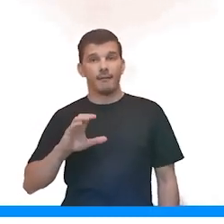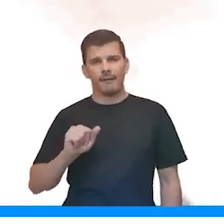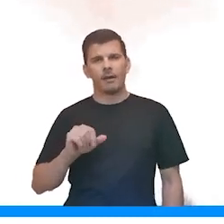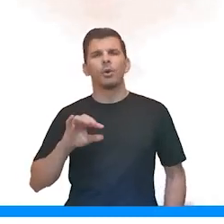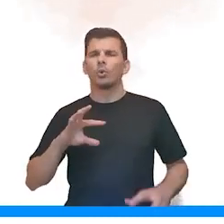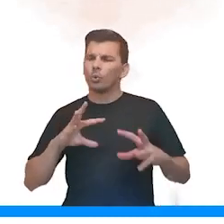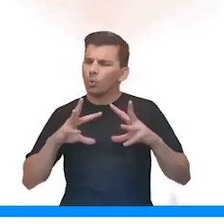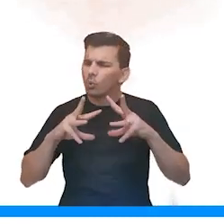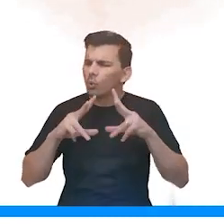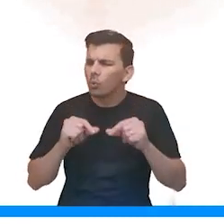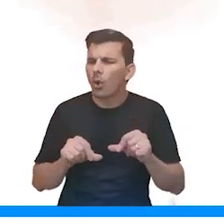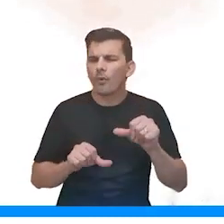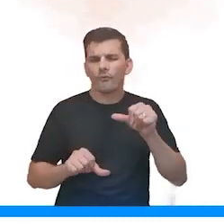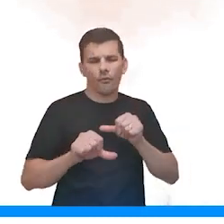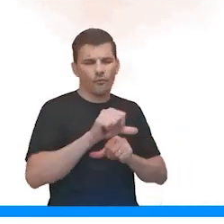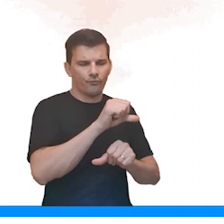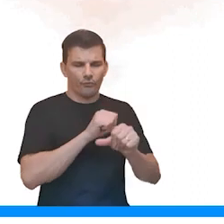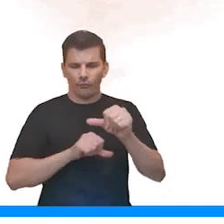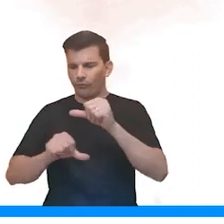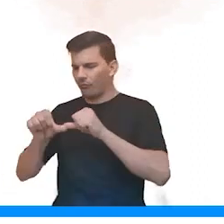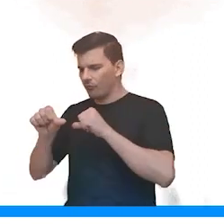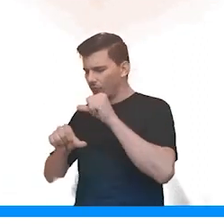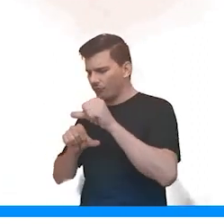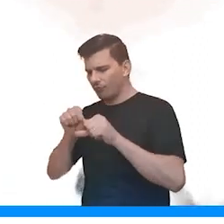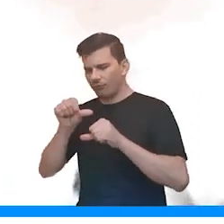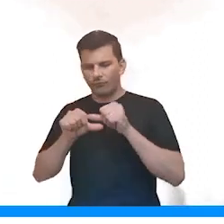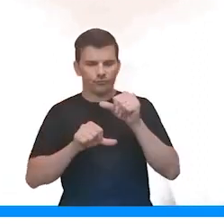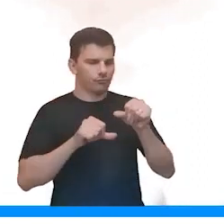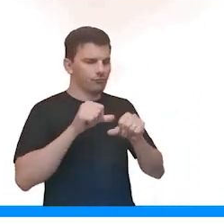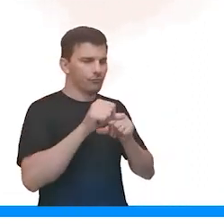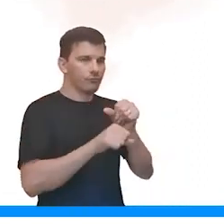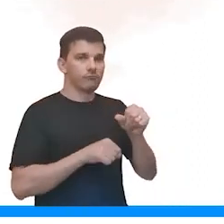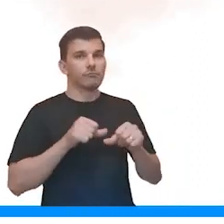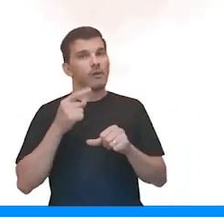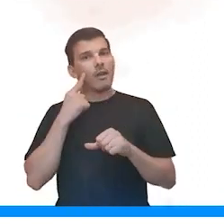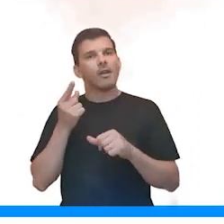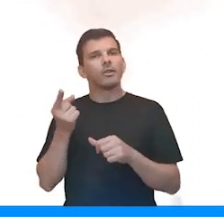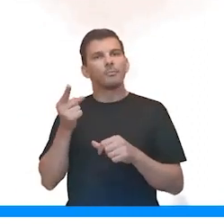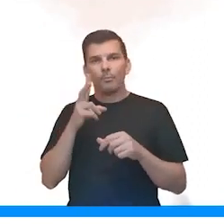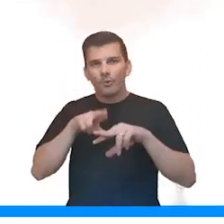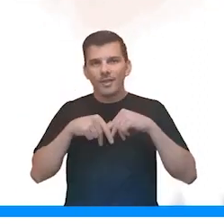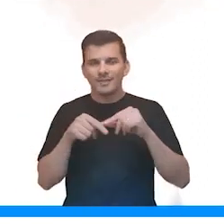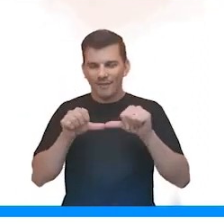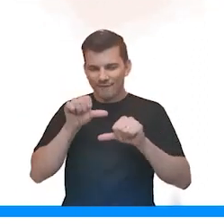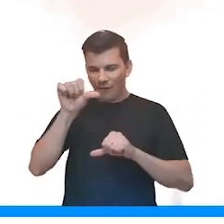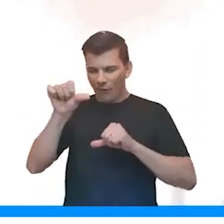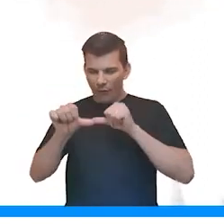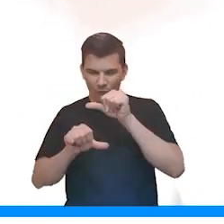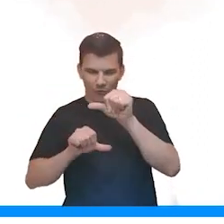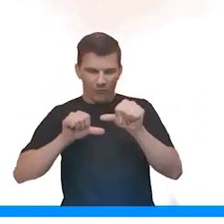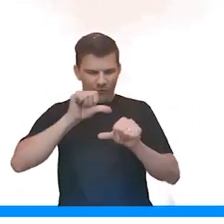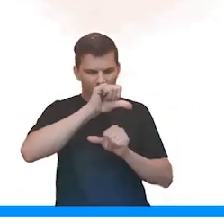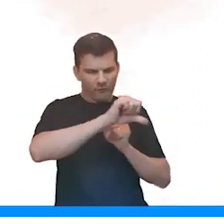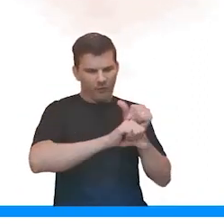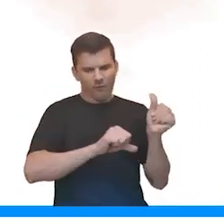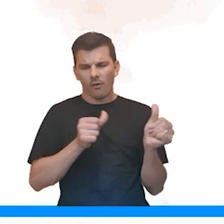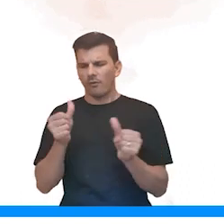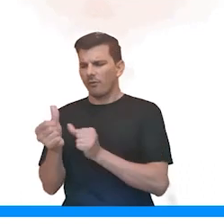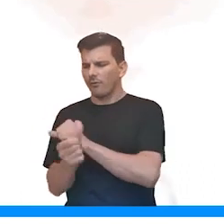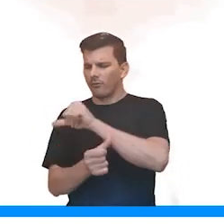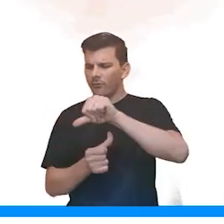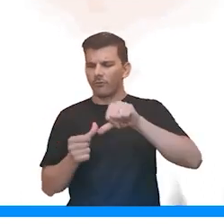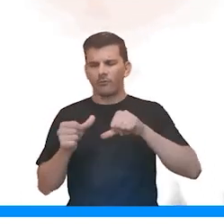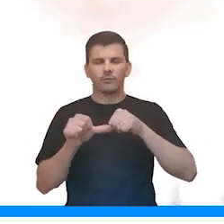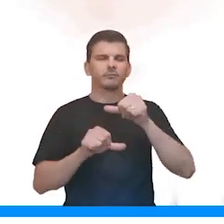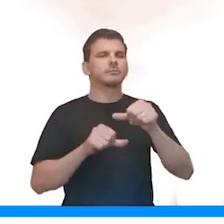transformação cíclica? É todo o conjunto de transformações termodinâmicas que tem como estado final o próprio estado inicial. É um